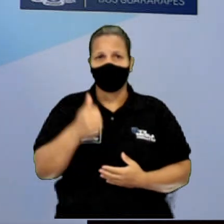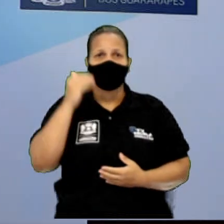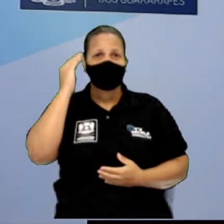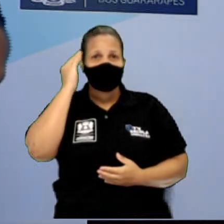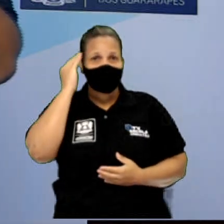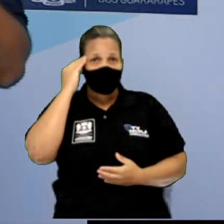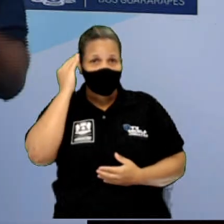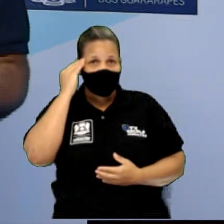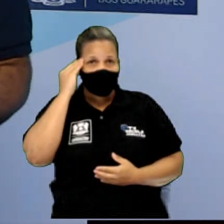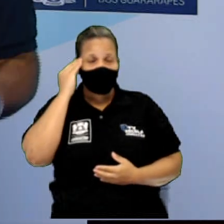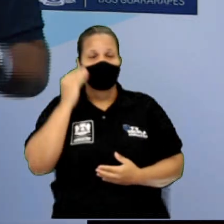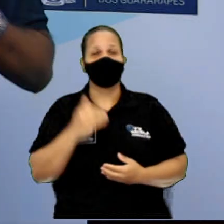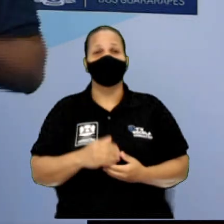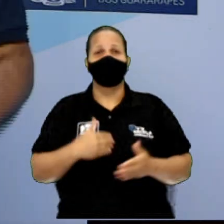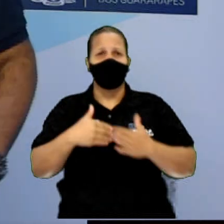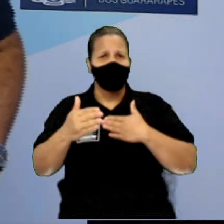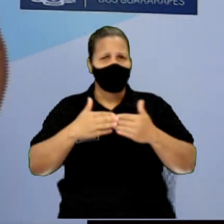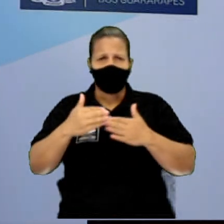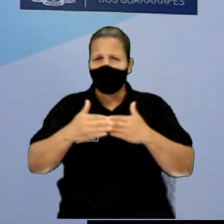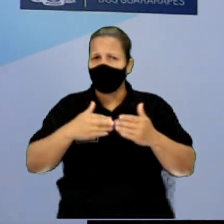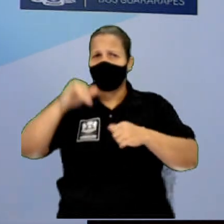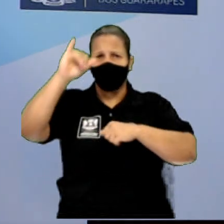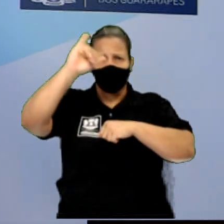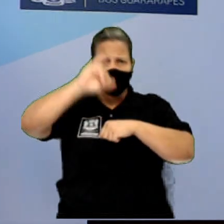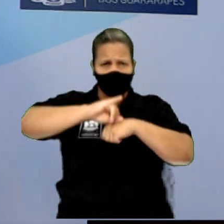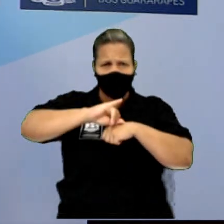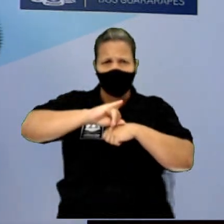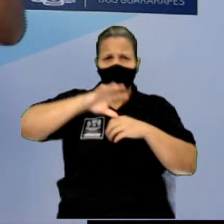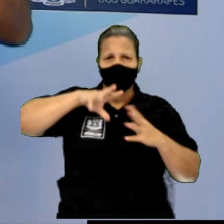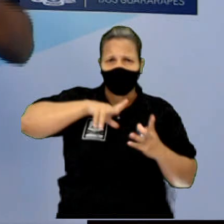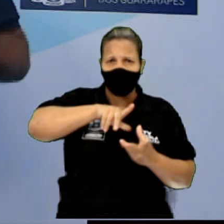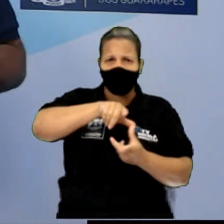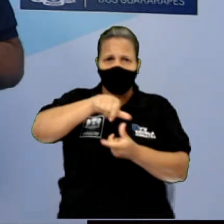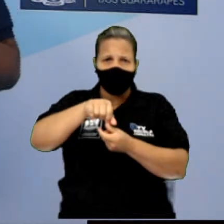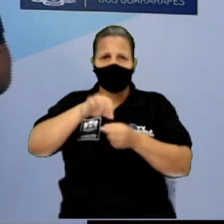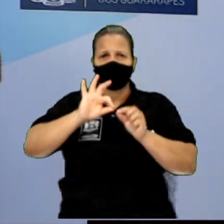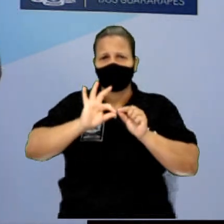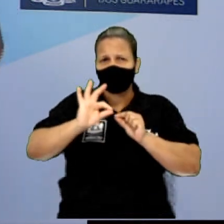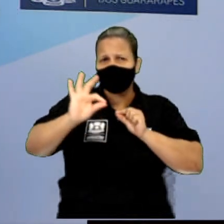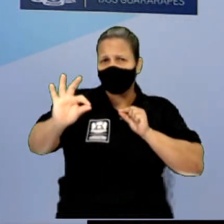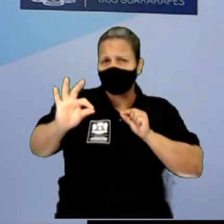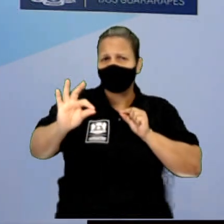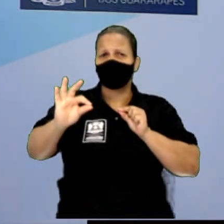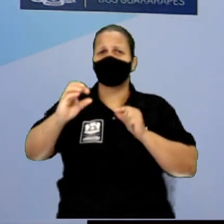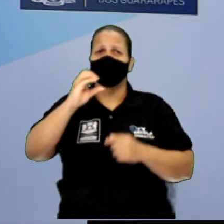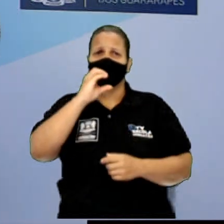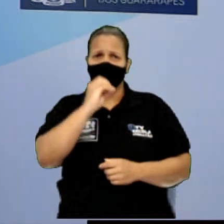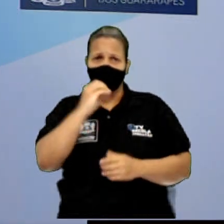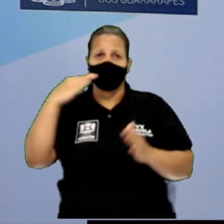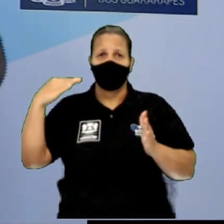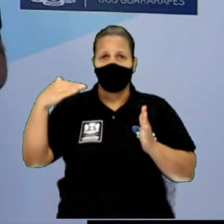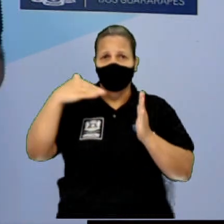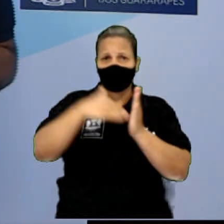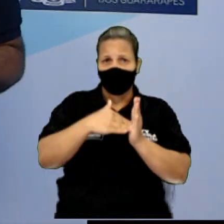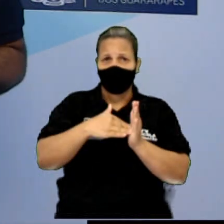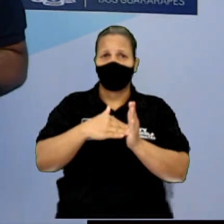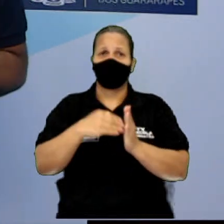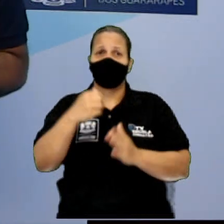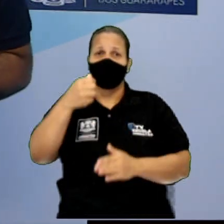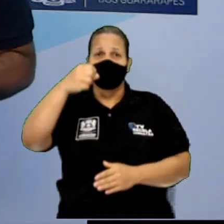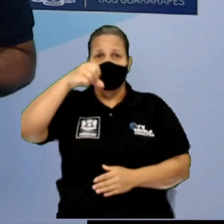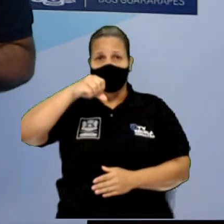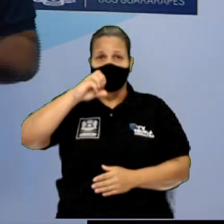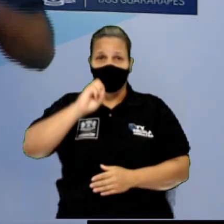qualquer ponto da Terra para a linha do Equador. Pode variar de 0 a 90 graus norte ou de 0 a 90 graus